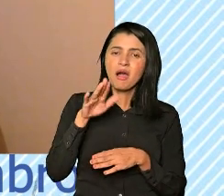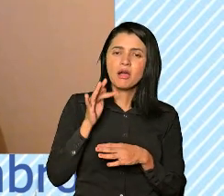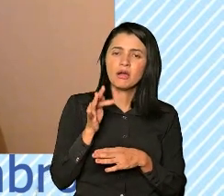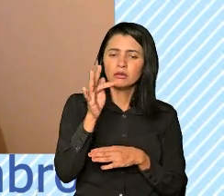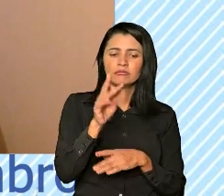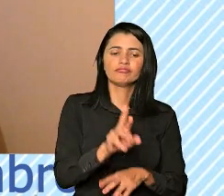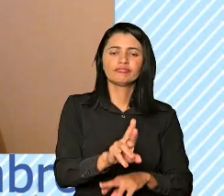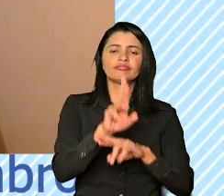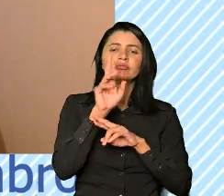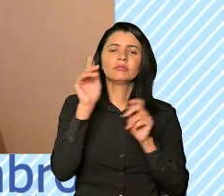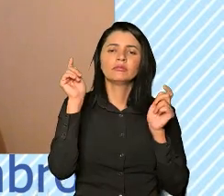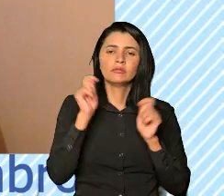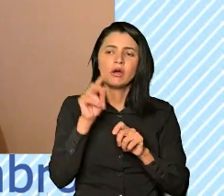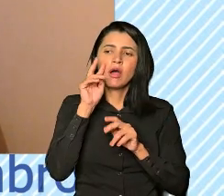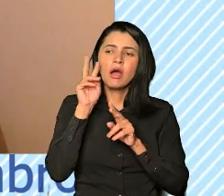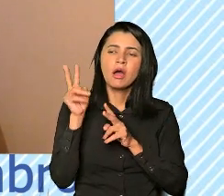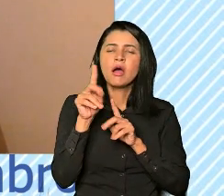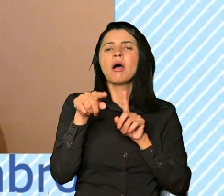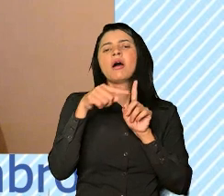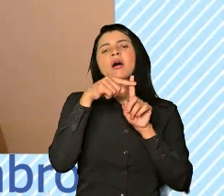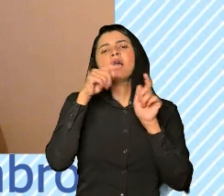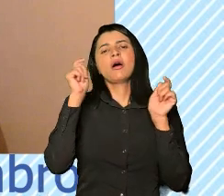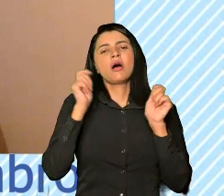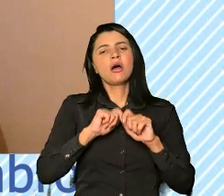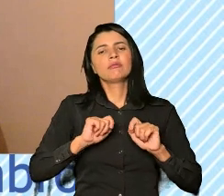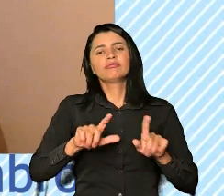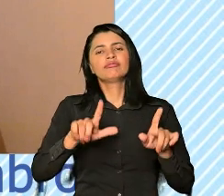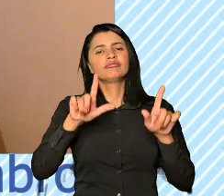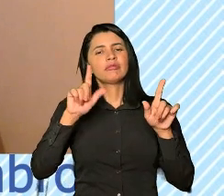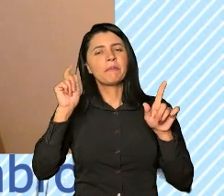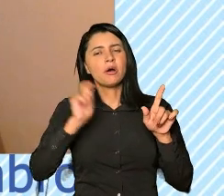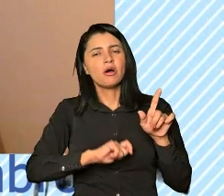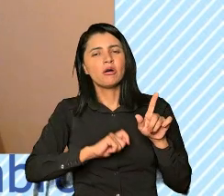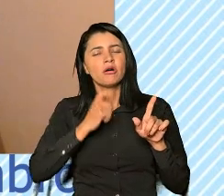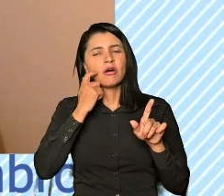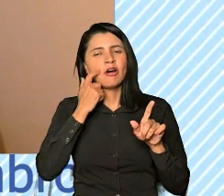representadas, a gente pode ter uma visão bem otimista desse quadro,